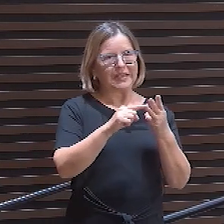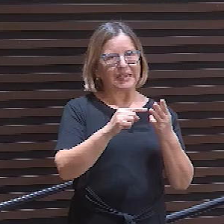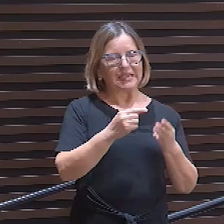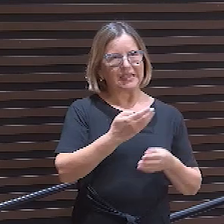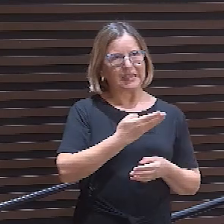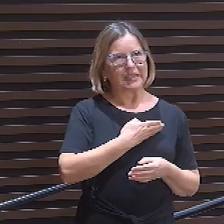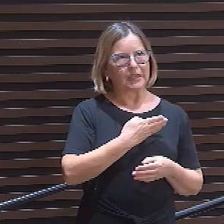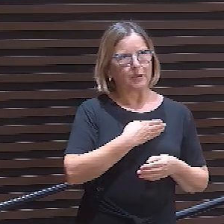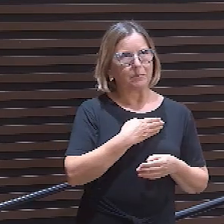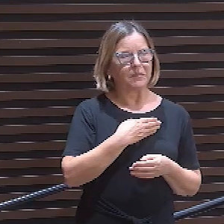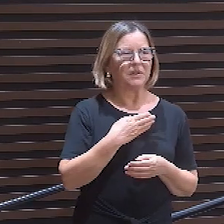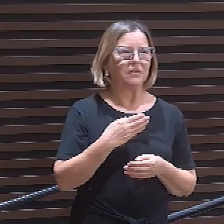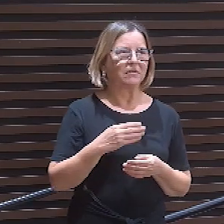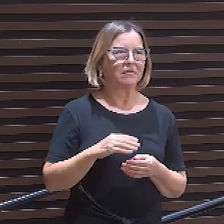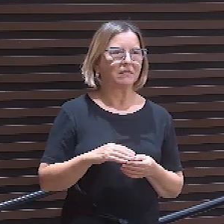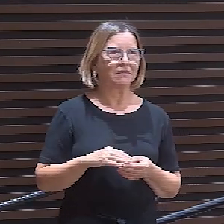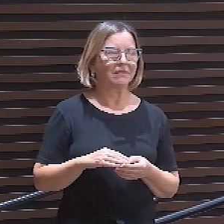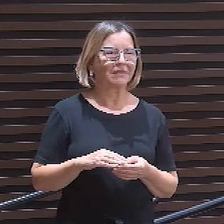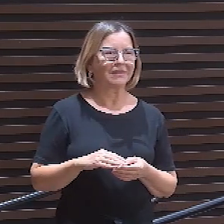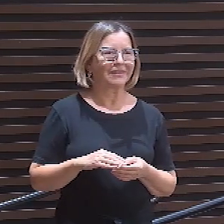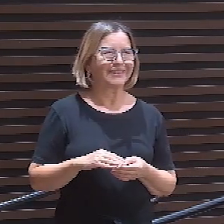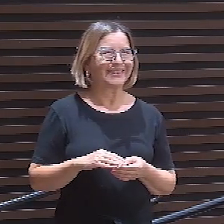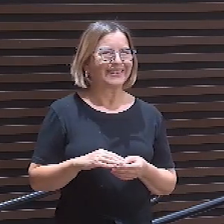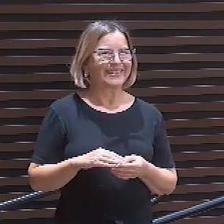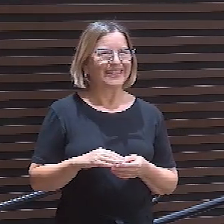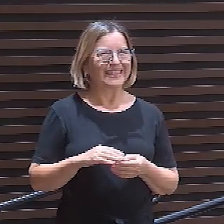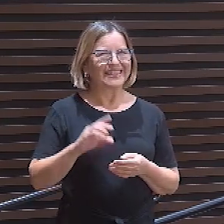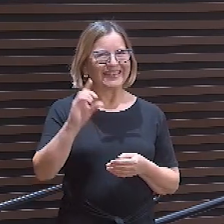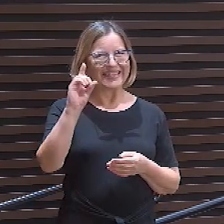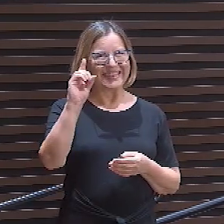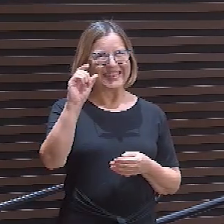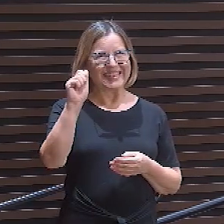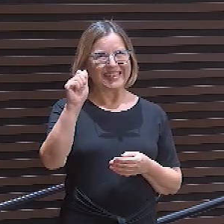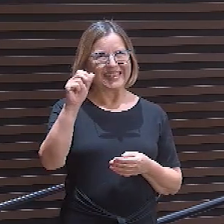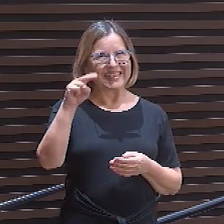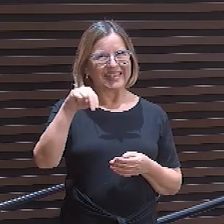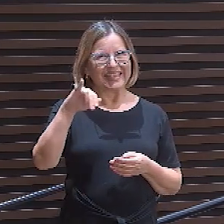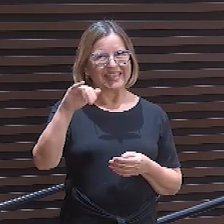Não. Misael, Ananias e